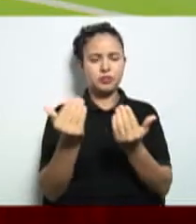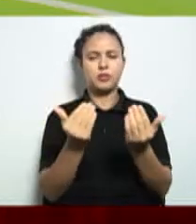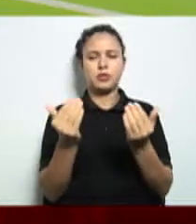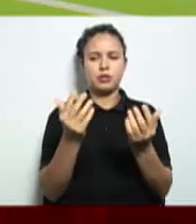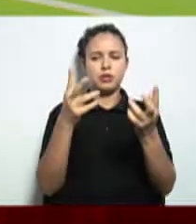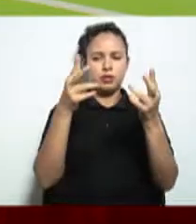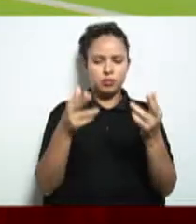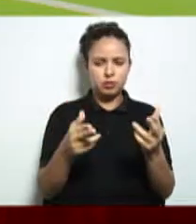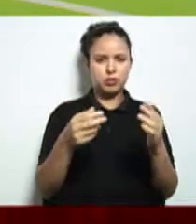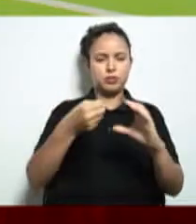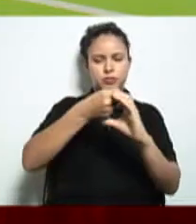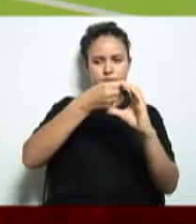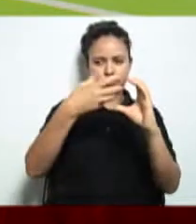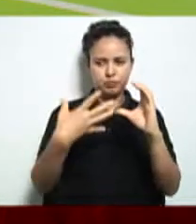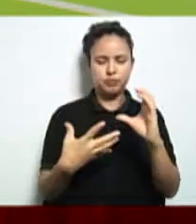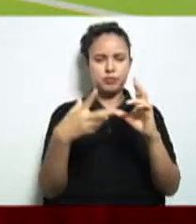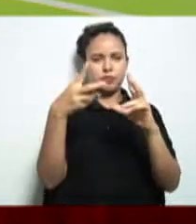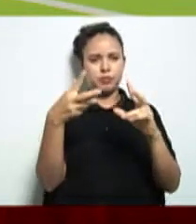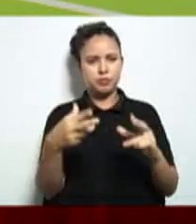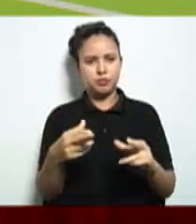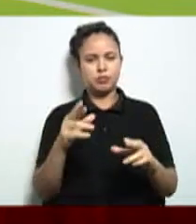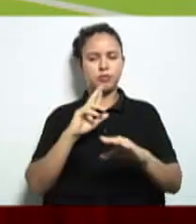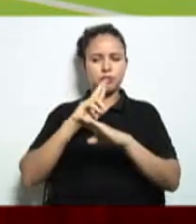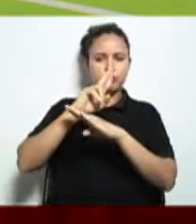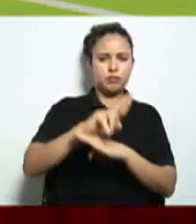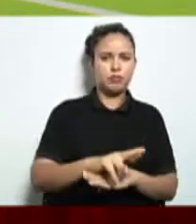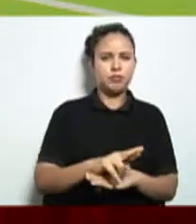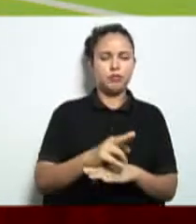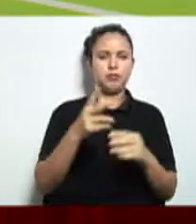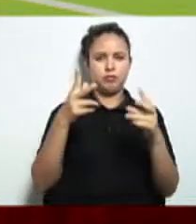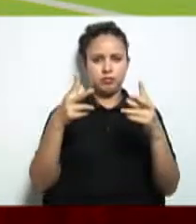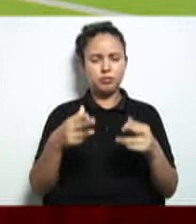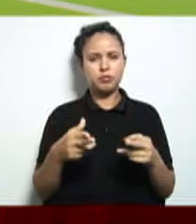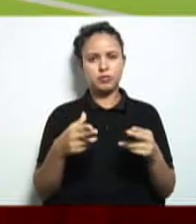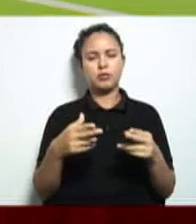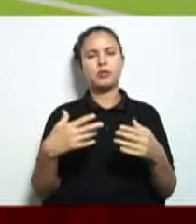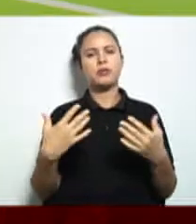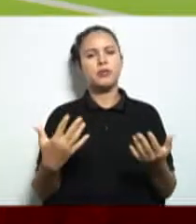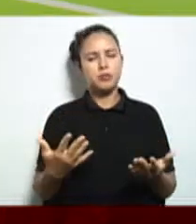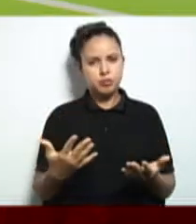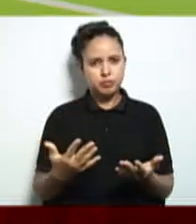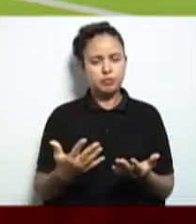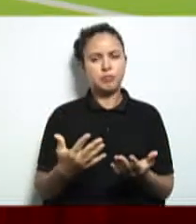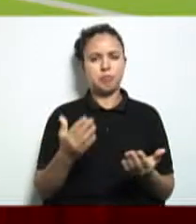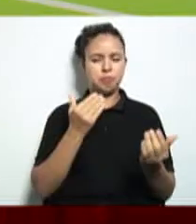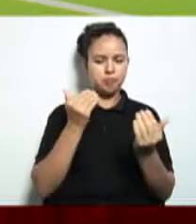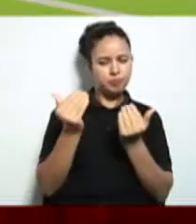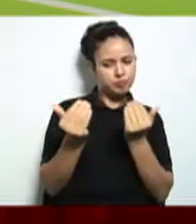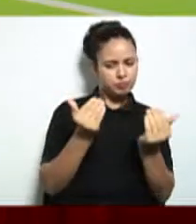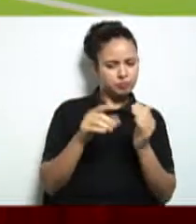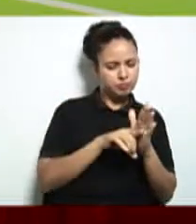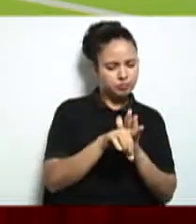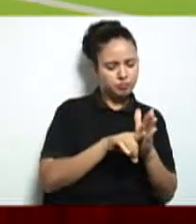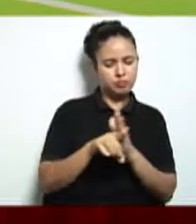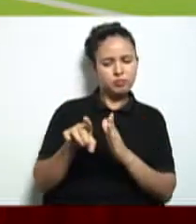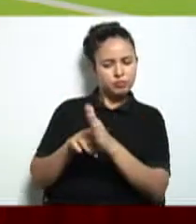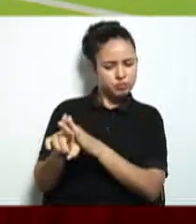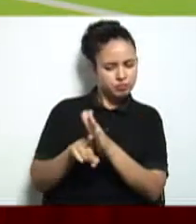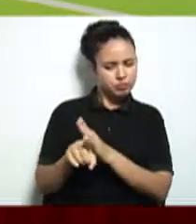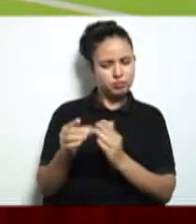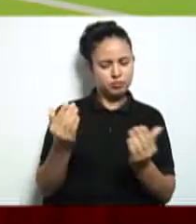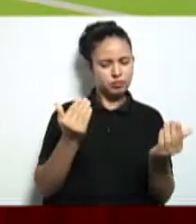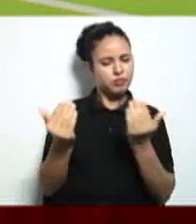mesma característica, se elas têm os mesmos resultados, se elas têm as mesmas funções. Isso